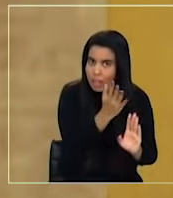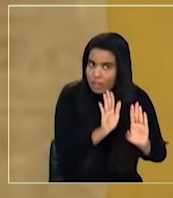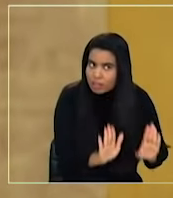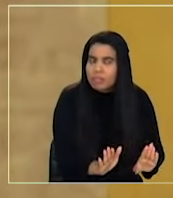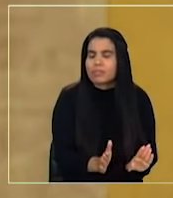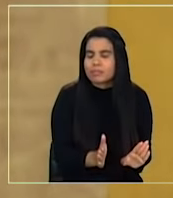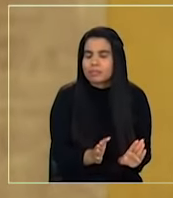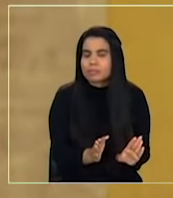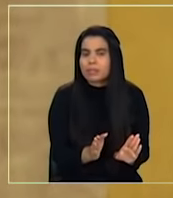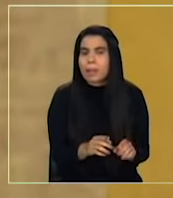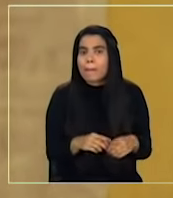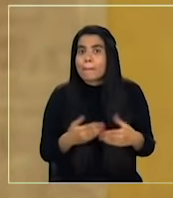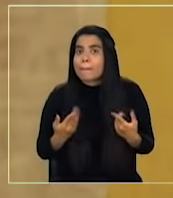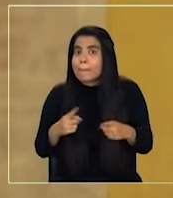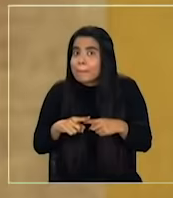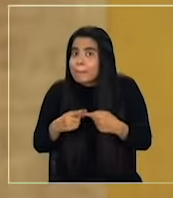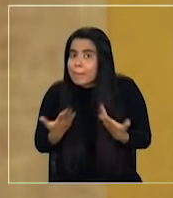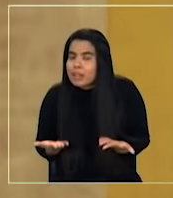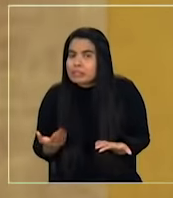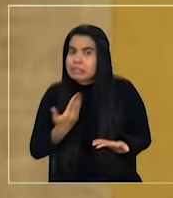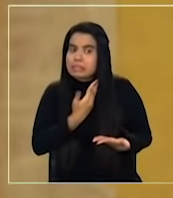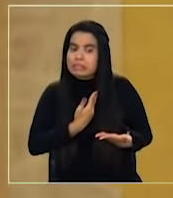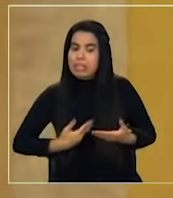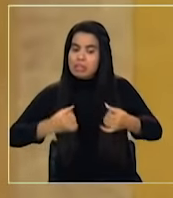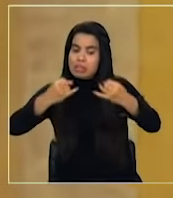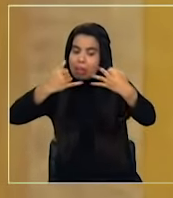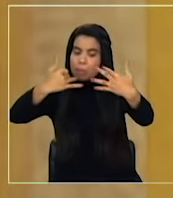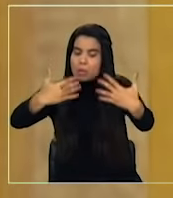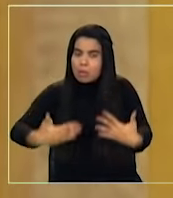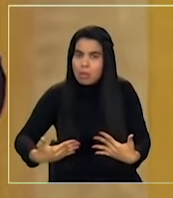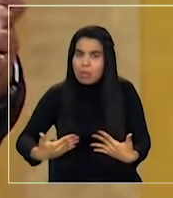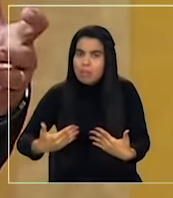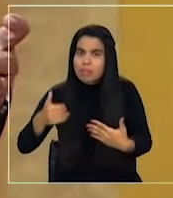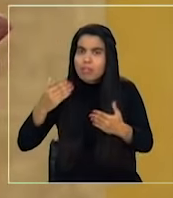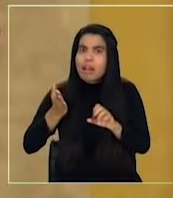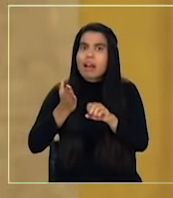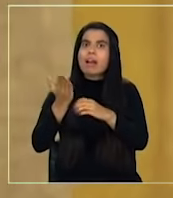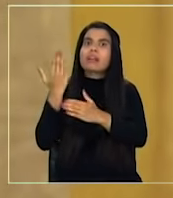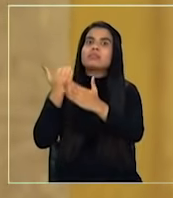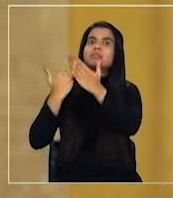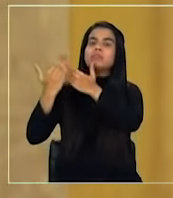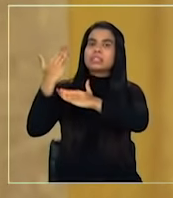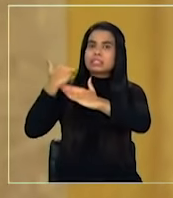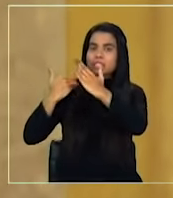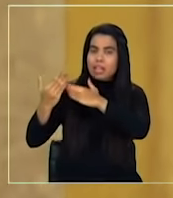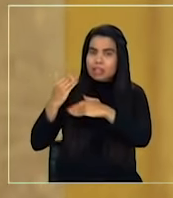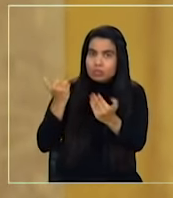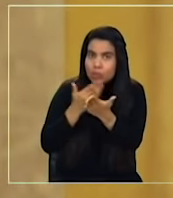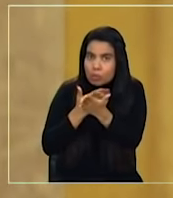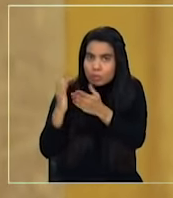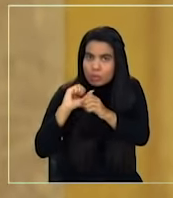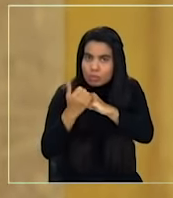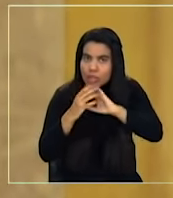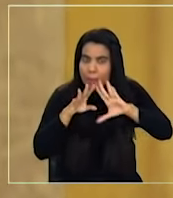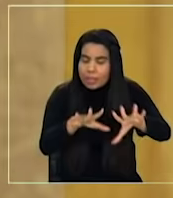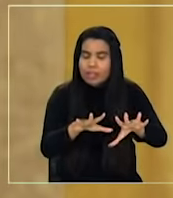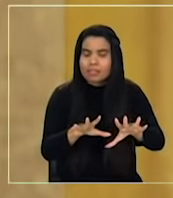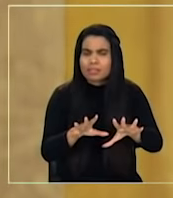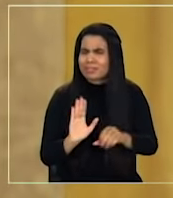Mas o que eles falaram lá atrás não está se cumprindo. Então eles estão